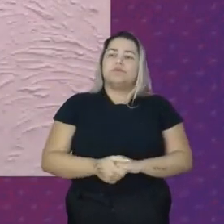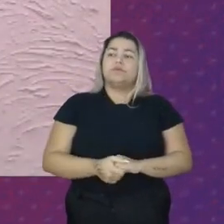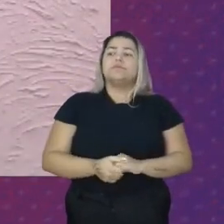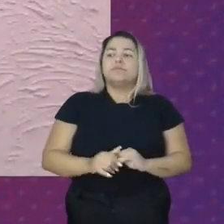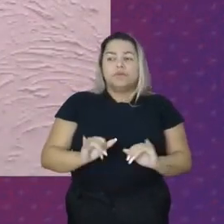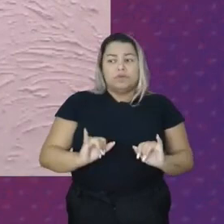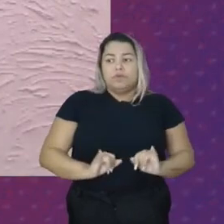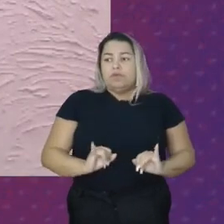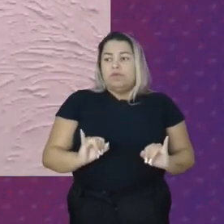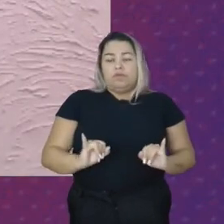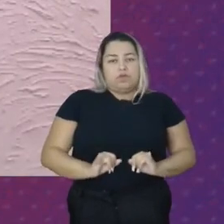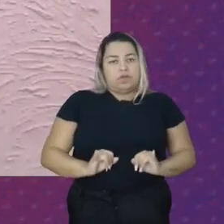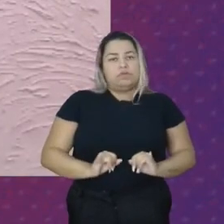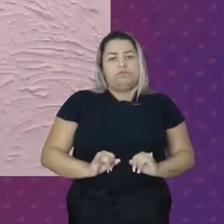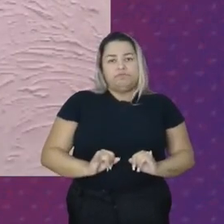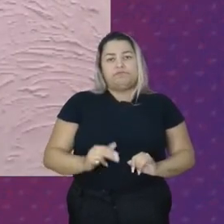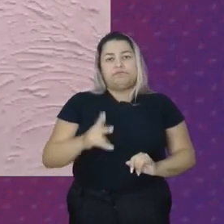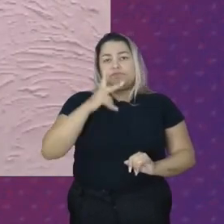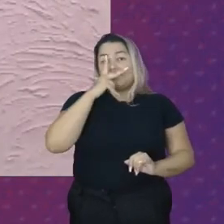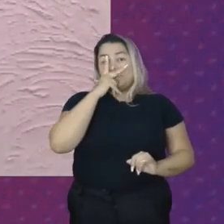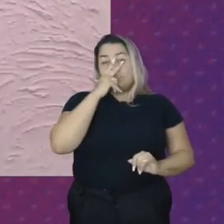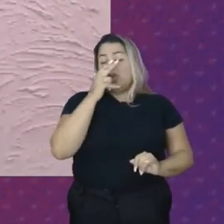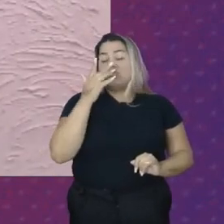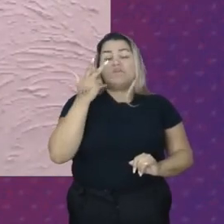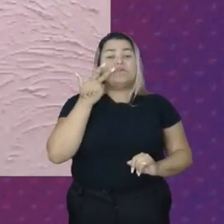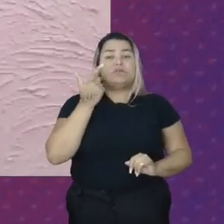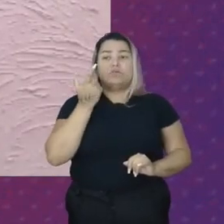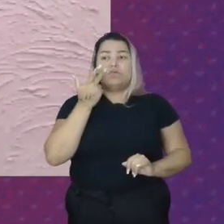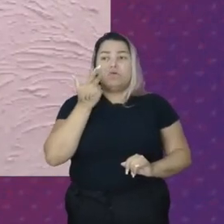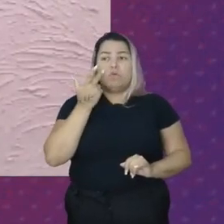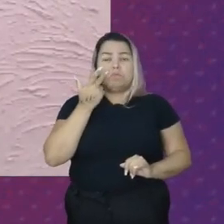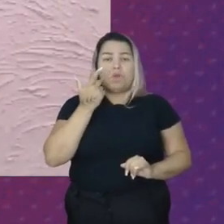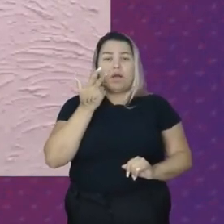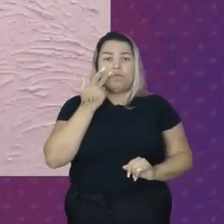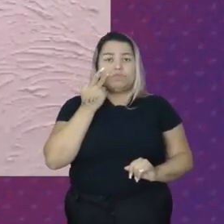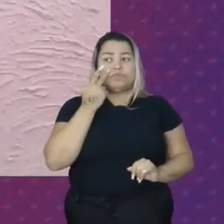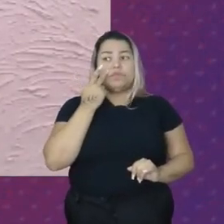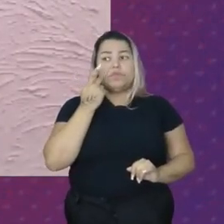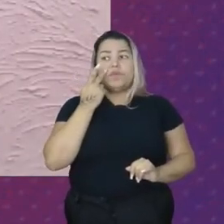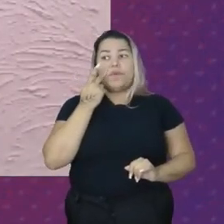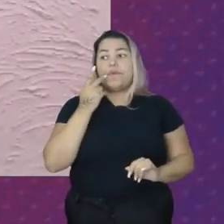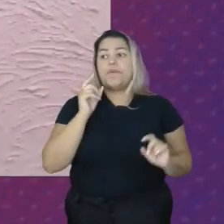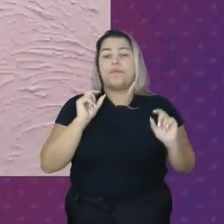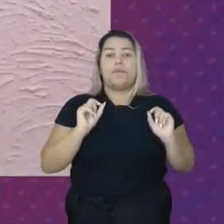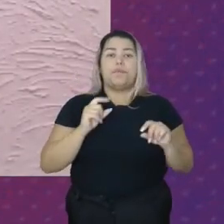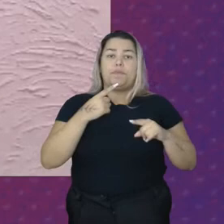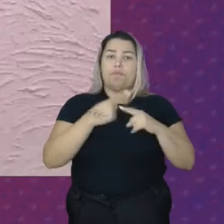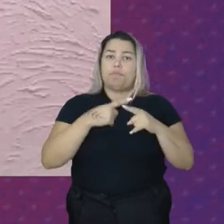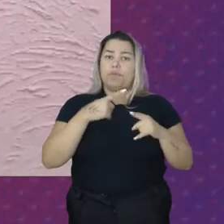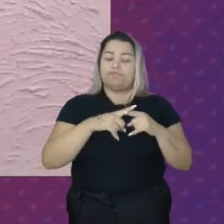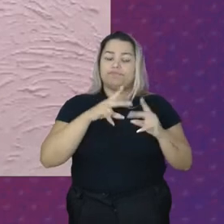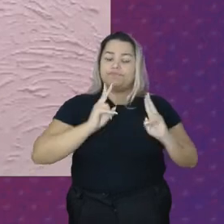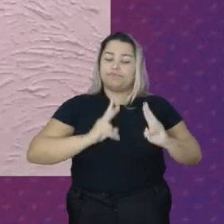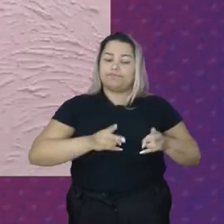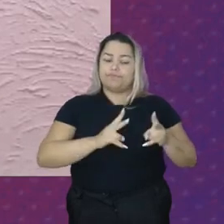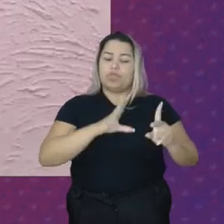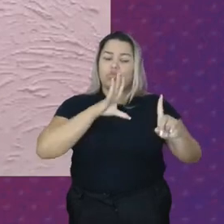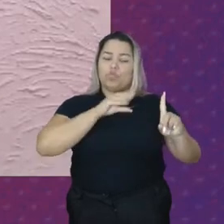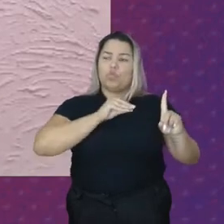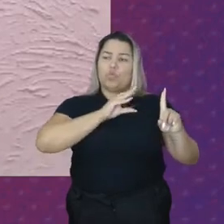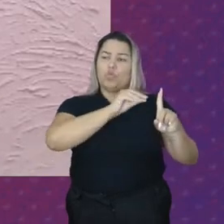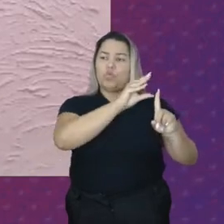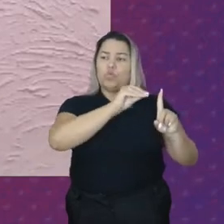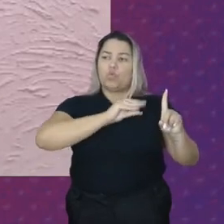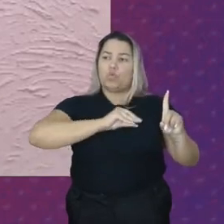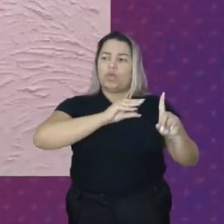sofrendo desse jeito, e achava que era normal, né? Porque sempre tem aquele assédio moral dizendo: